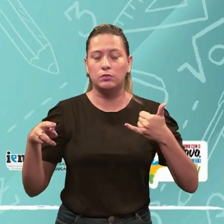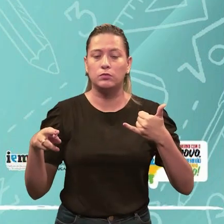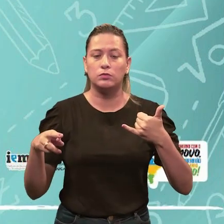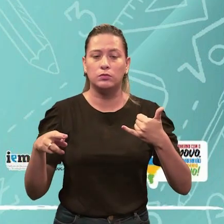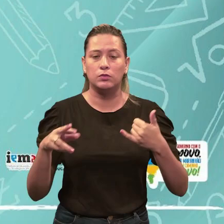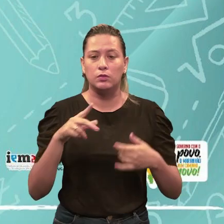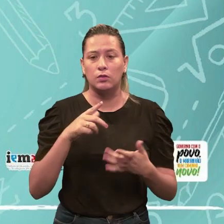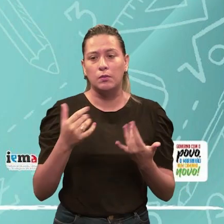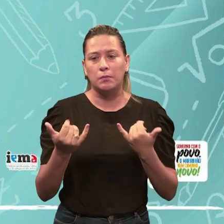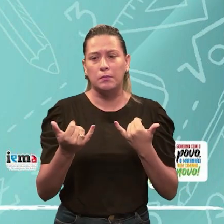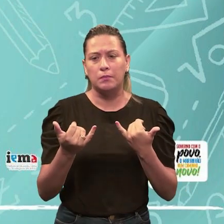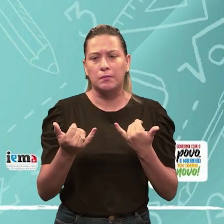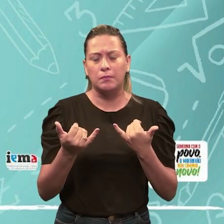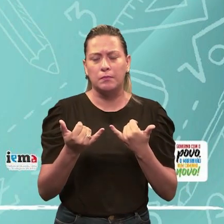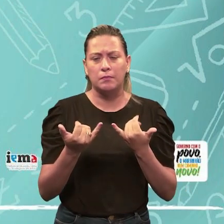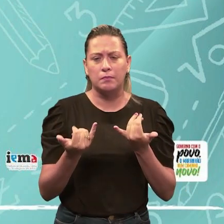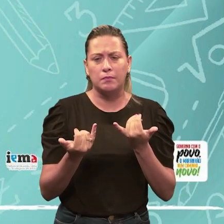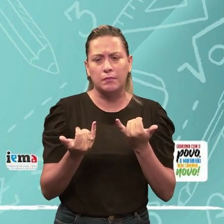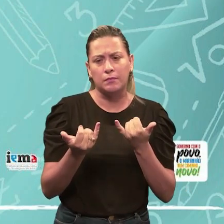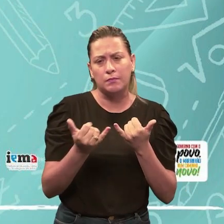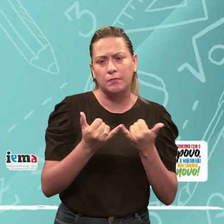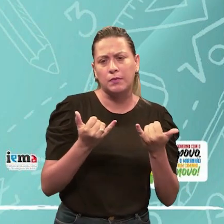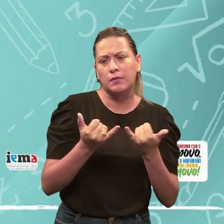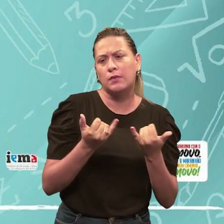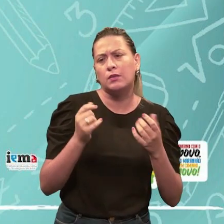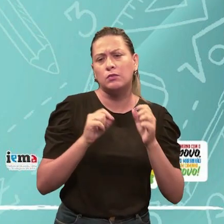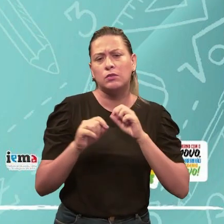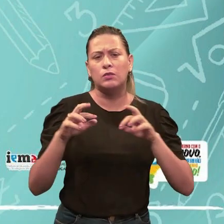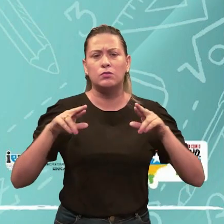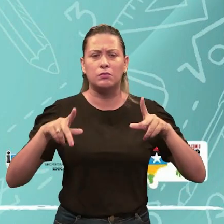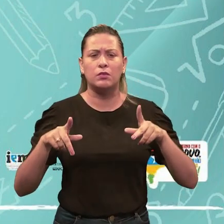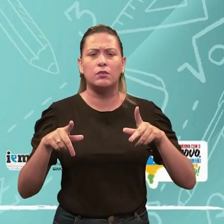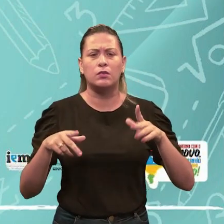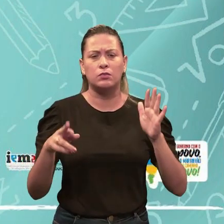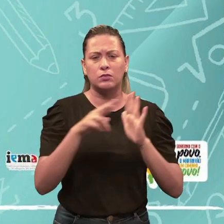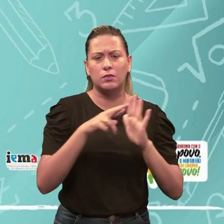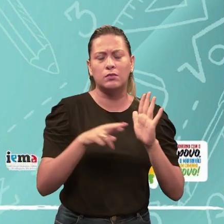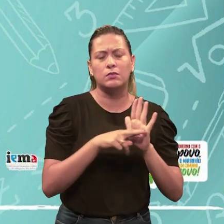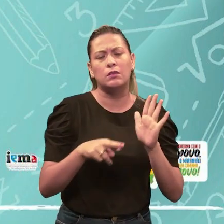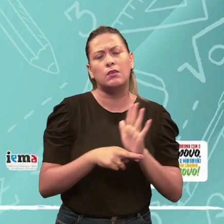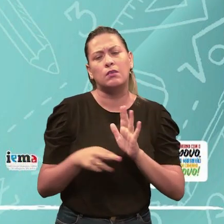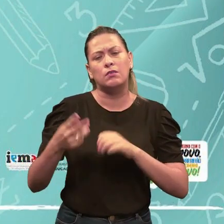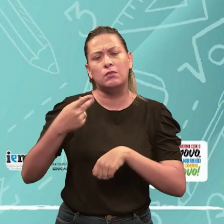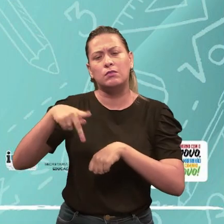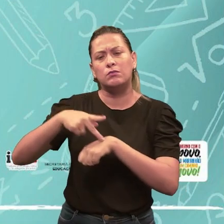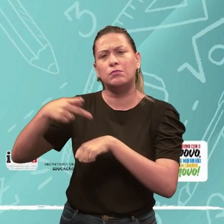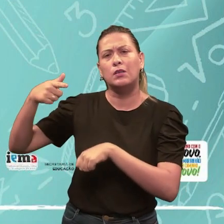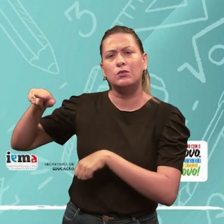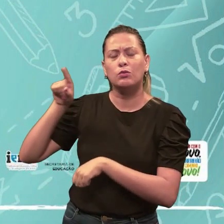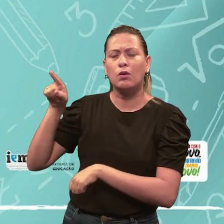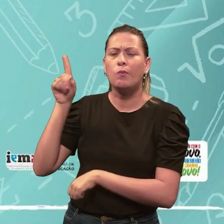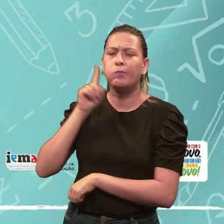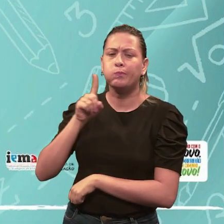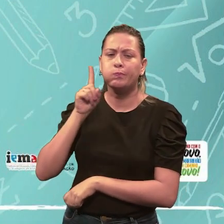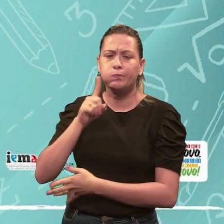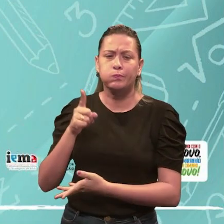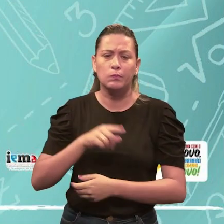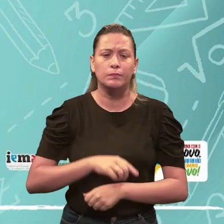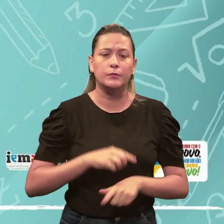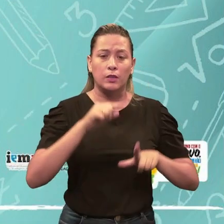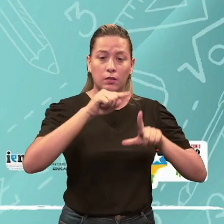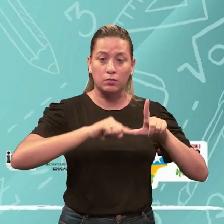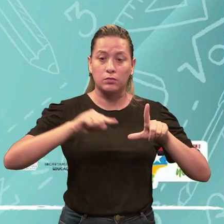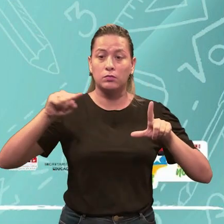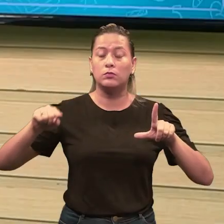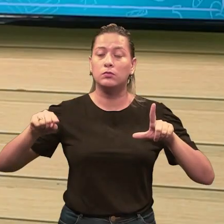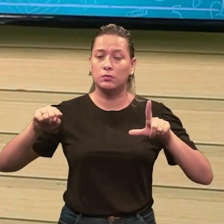aparência diferente com base nos padrões internacionais e nos Estados Unidos, né? Nos diagramas, os resistores são identificados com a